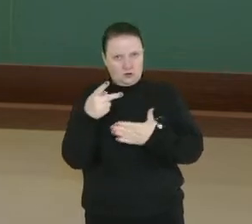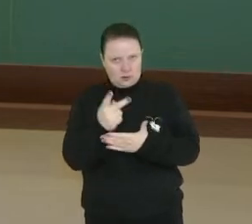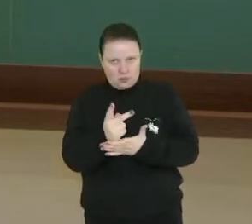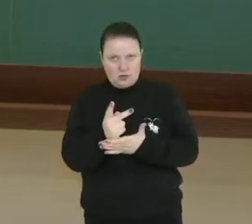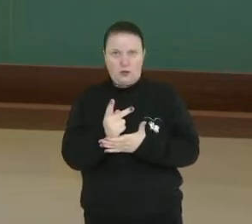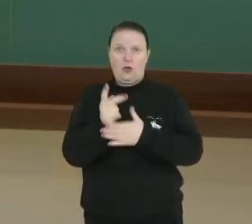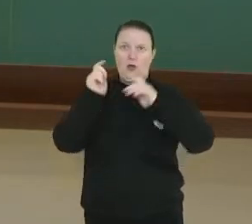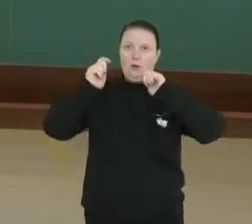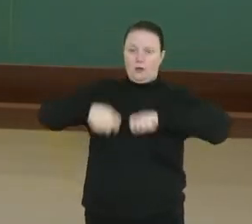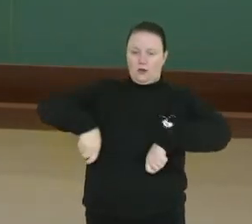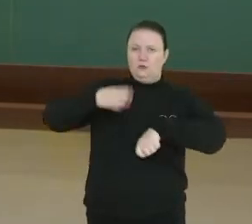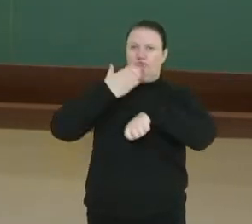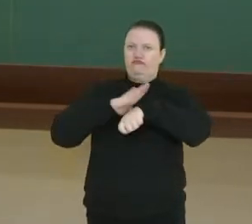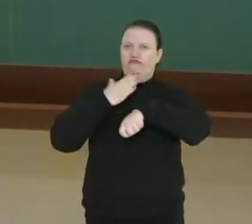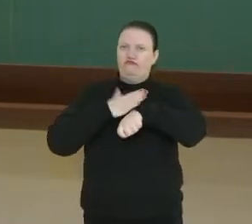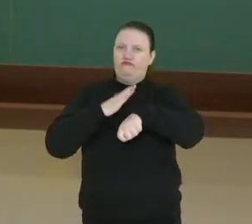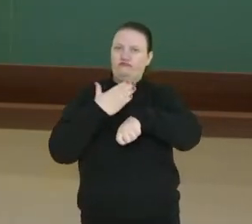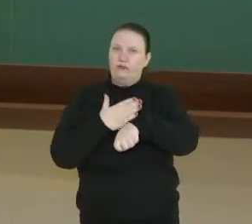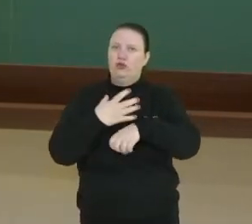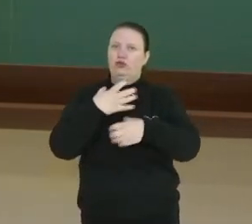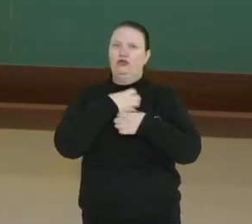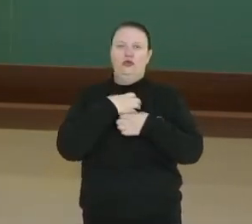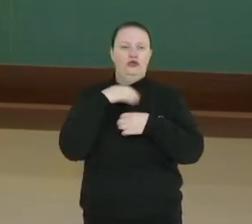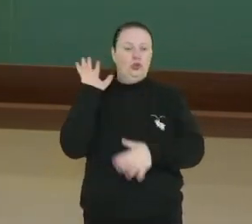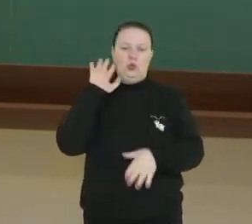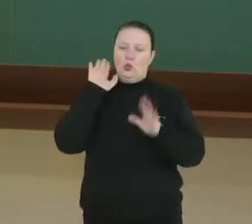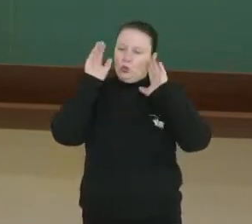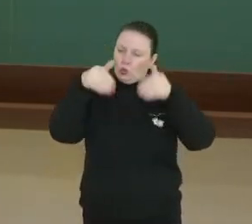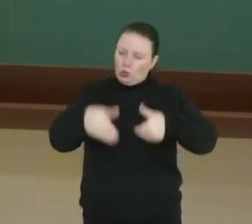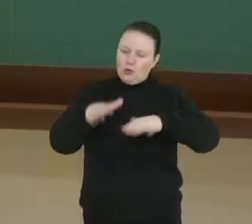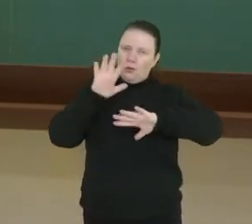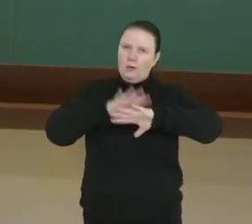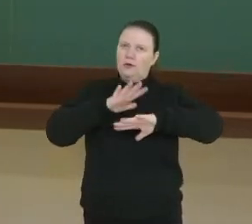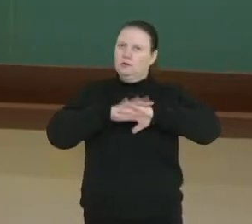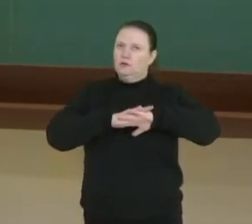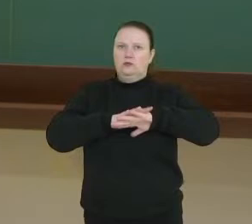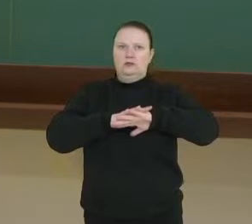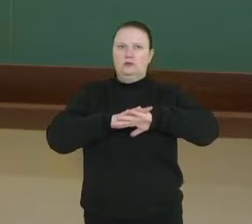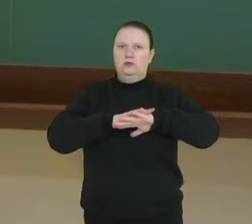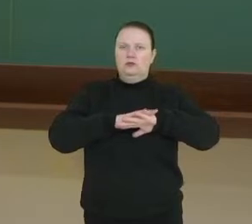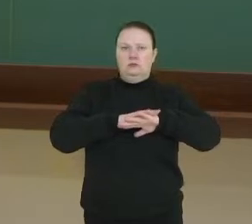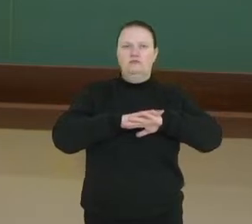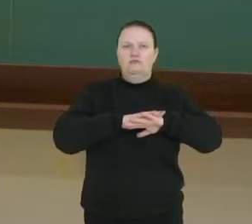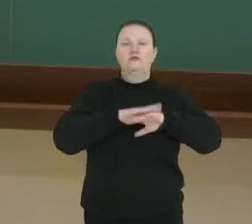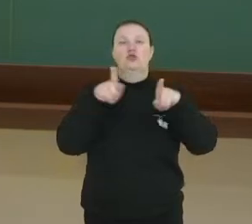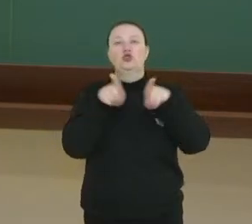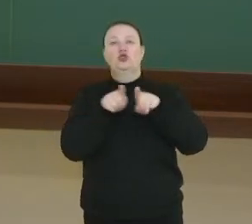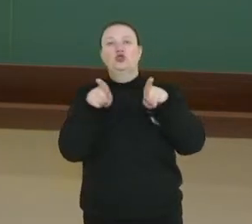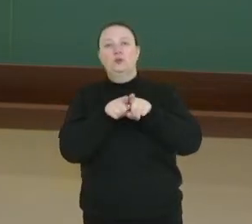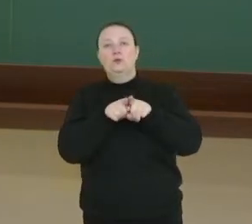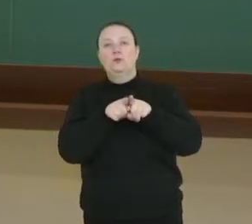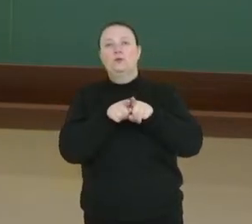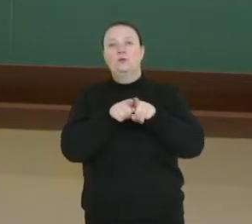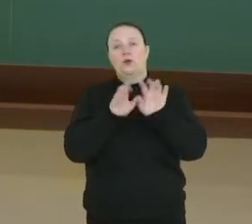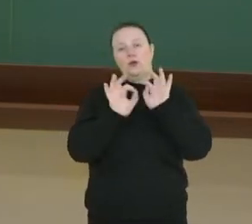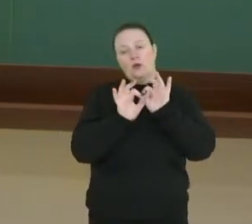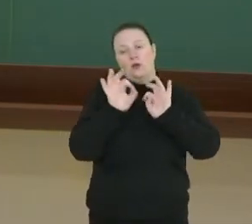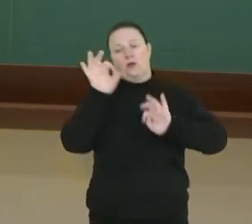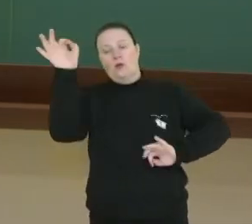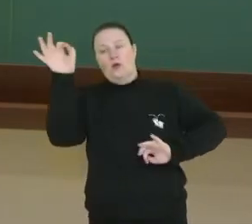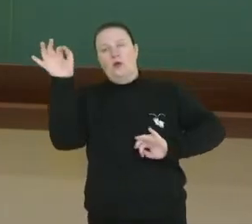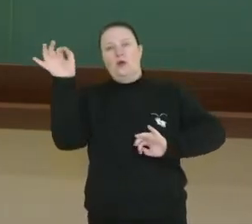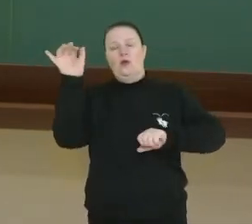consiga resolver ela algebricamente. Lembra que eu falei das distâncias? Então, eu vou calcular a distância do centro até essa